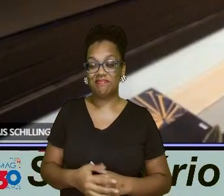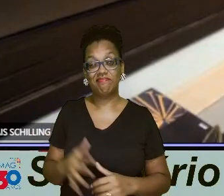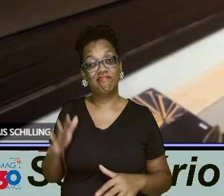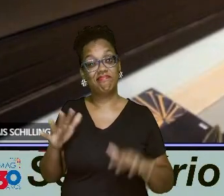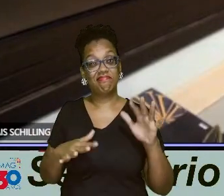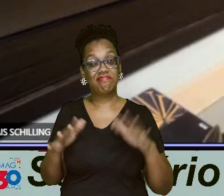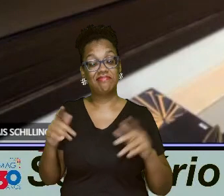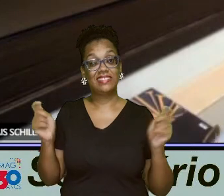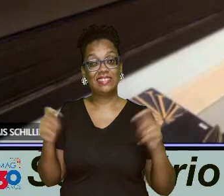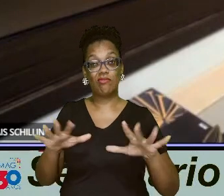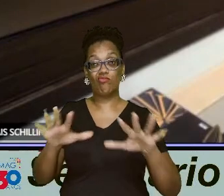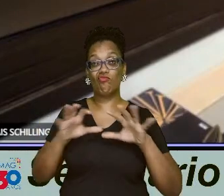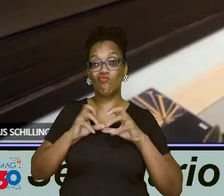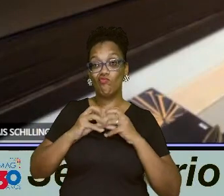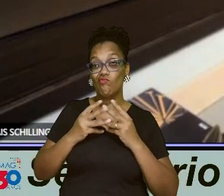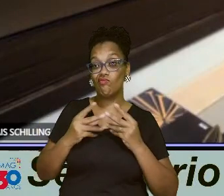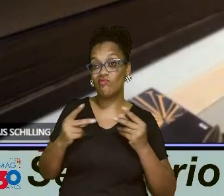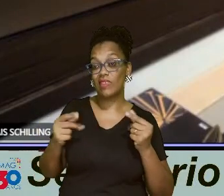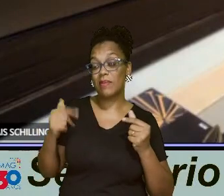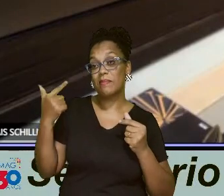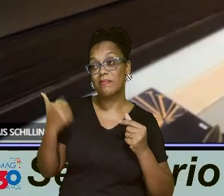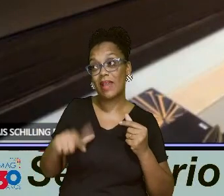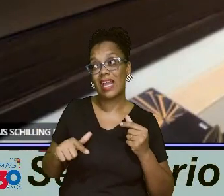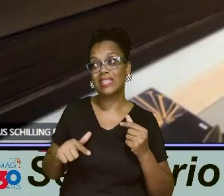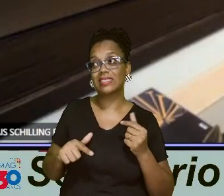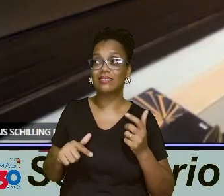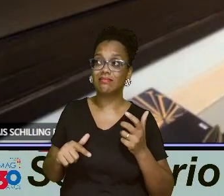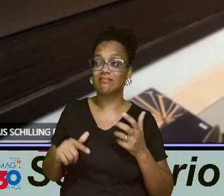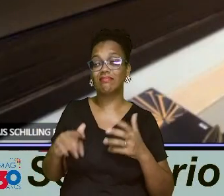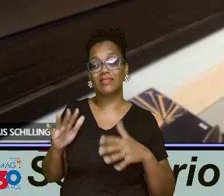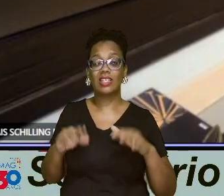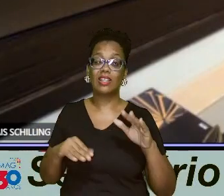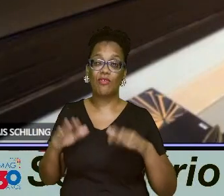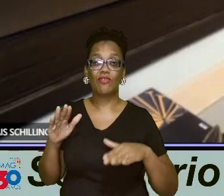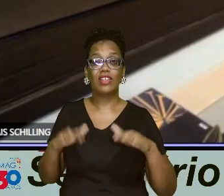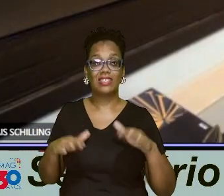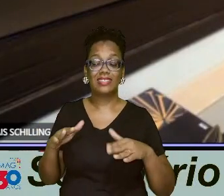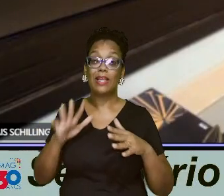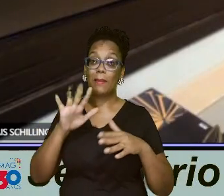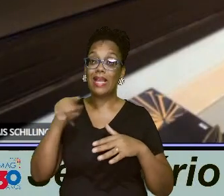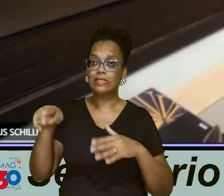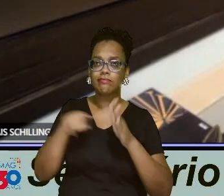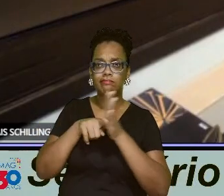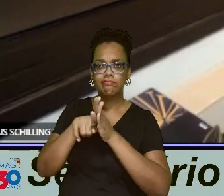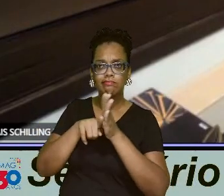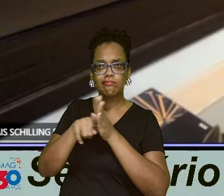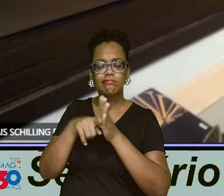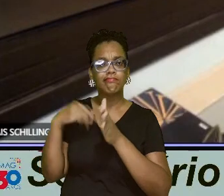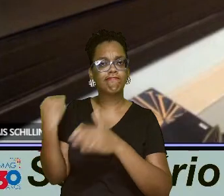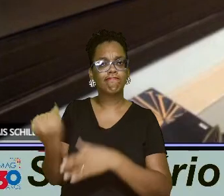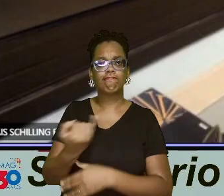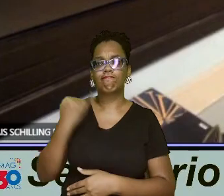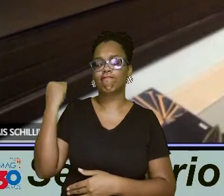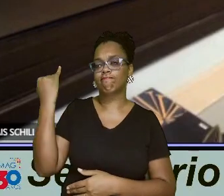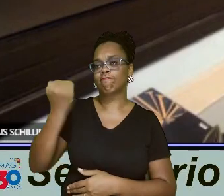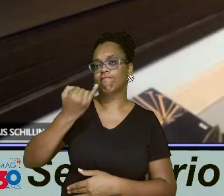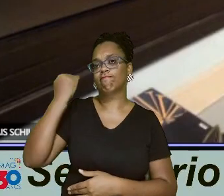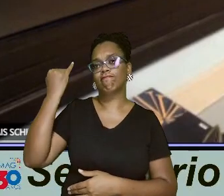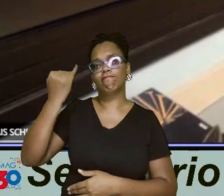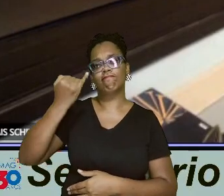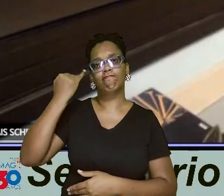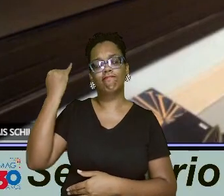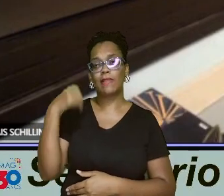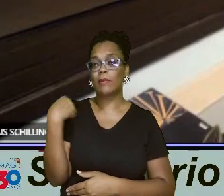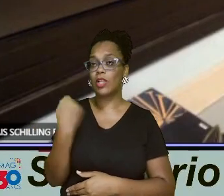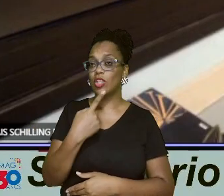pudéssemos absorver mais, talvez, mas eu acho que essa pesquisa ela foi extremamente importante para